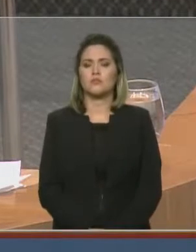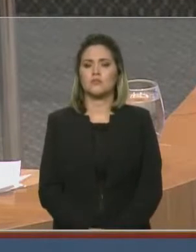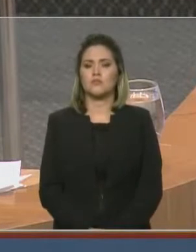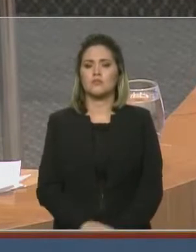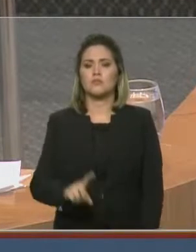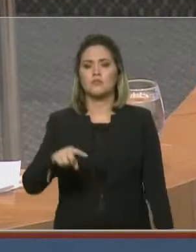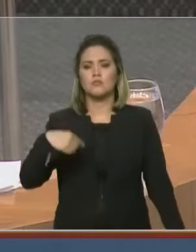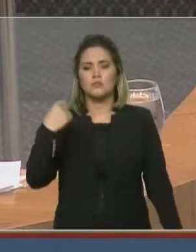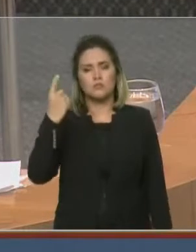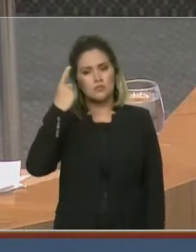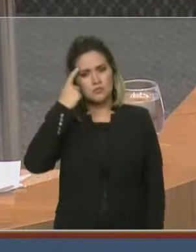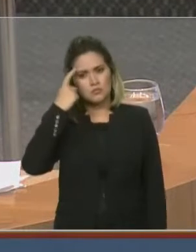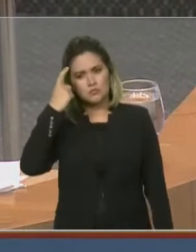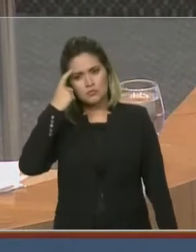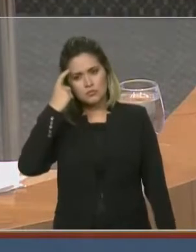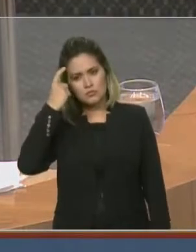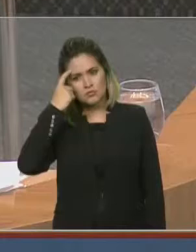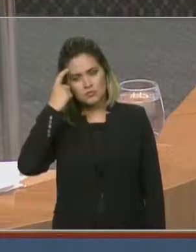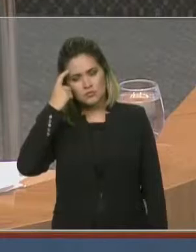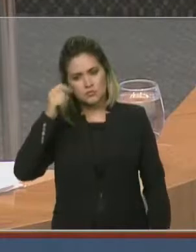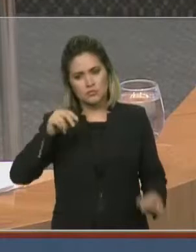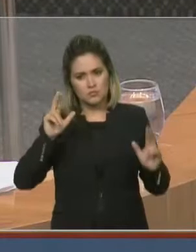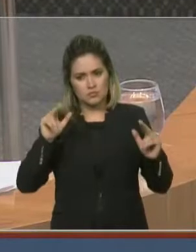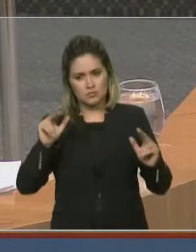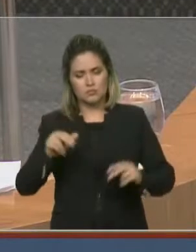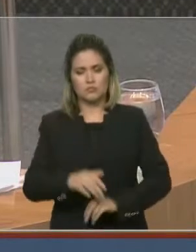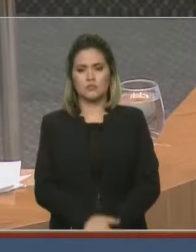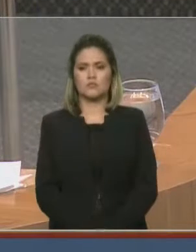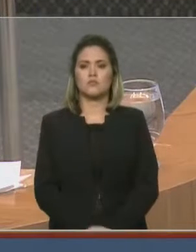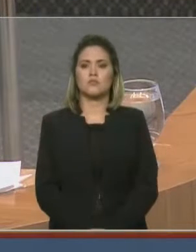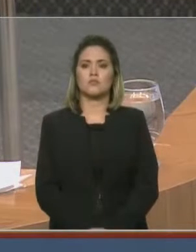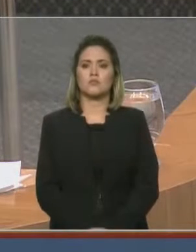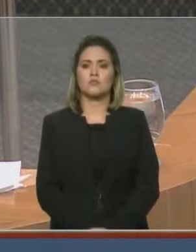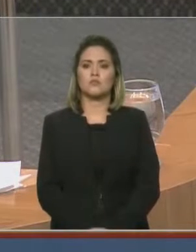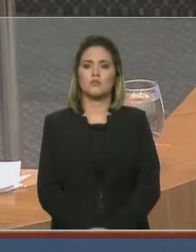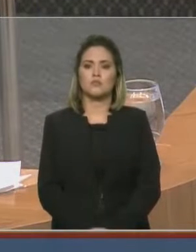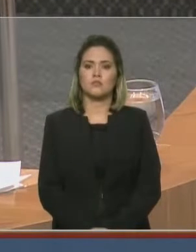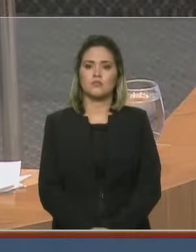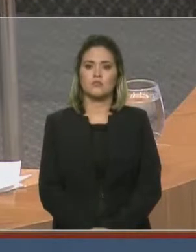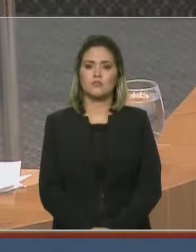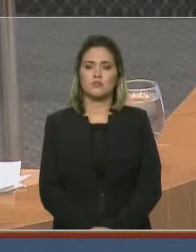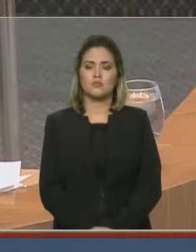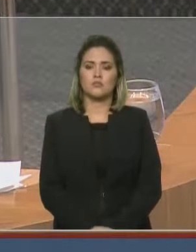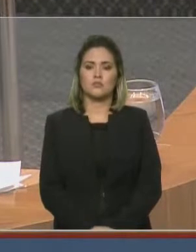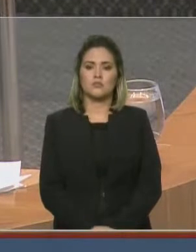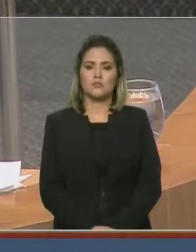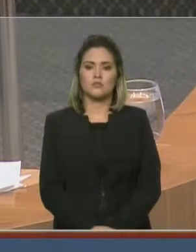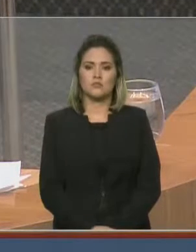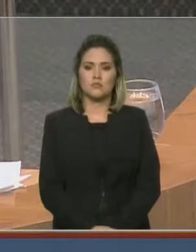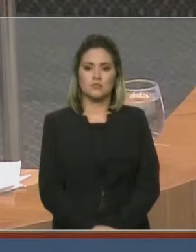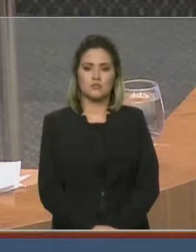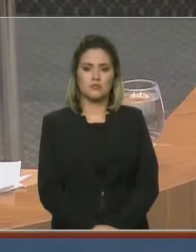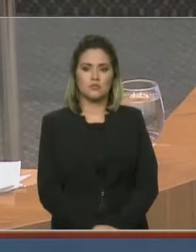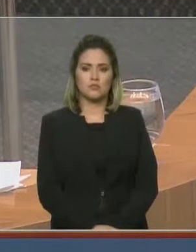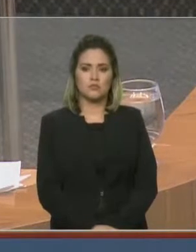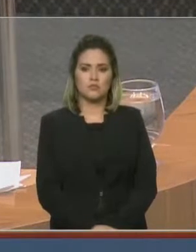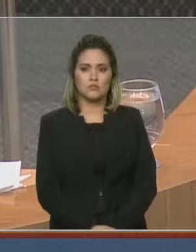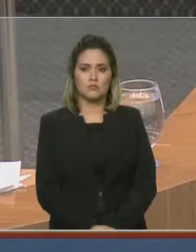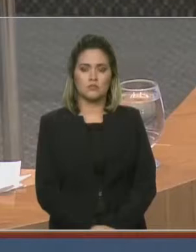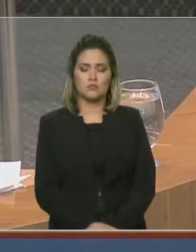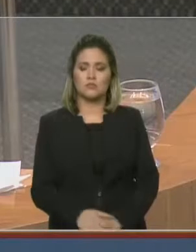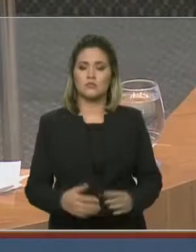refletirmos sobre essa temática, considerando que nos últimos anos, no Brasil, tem